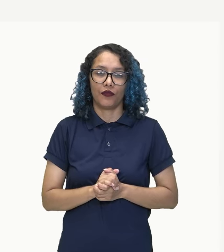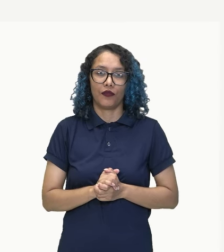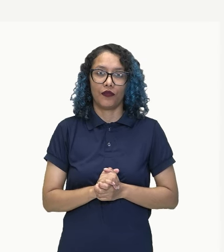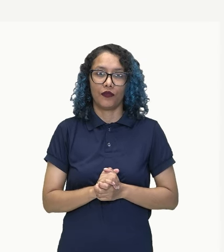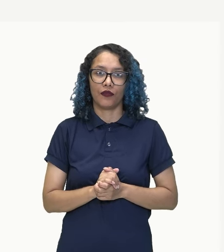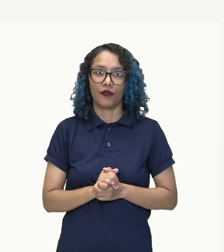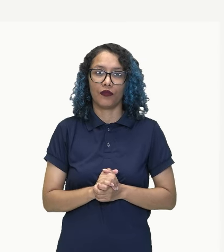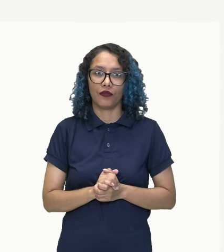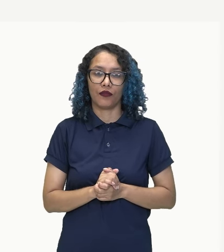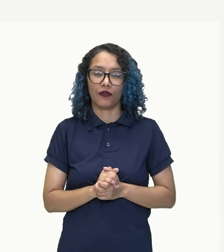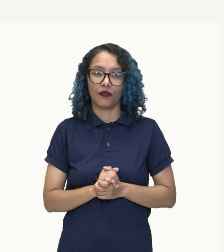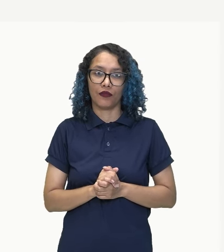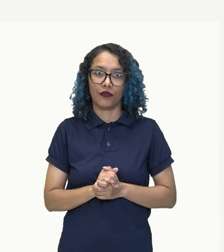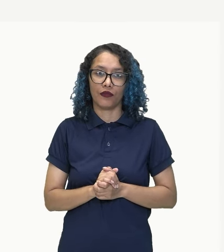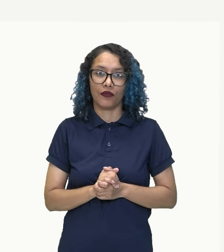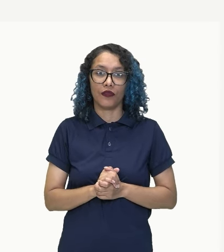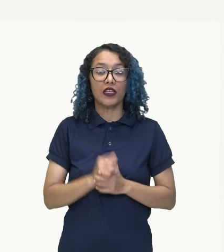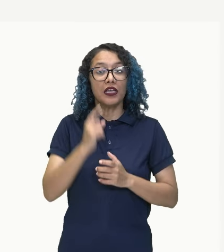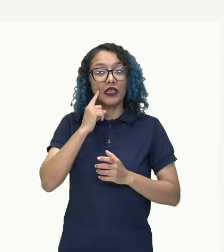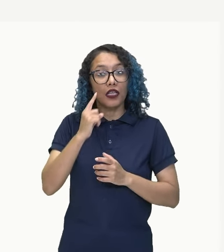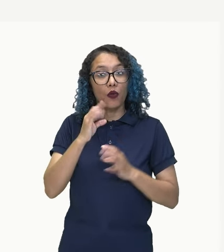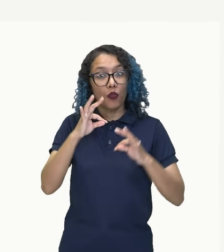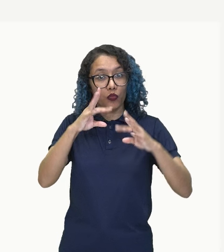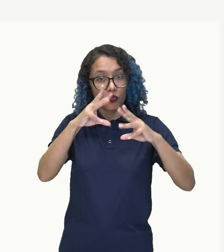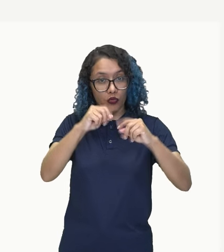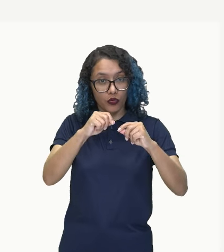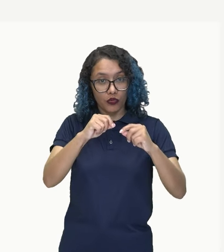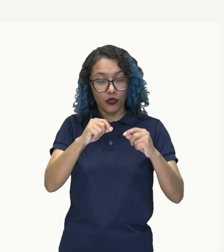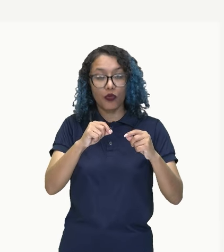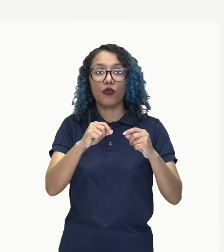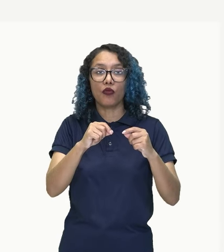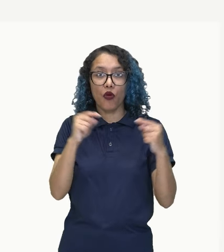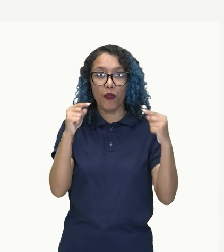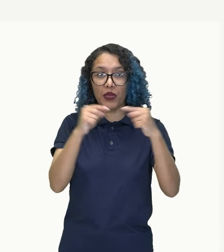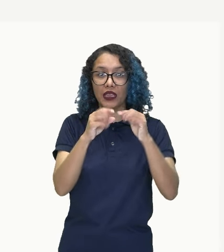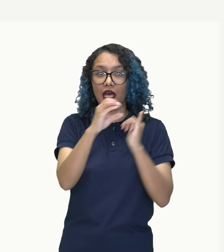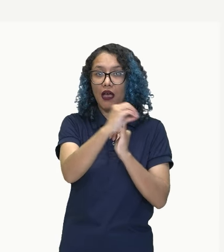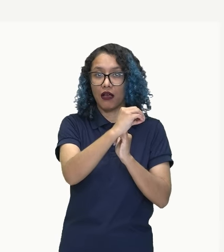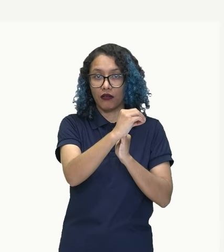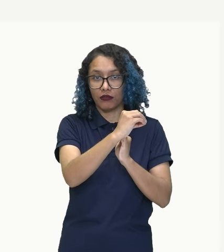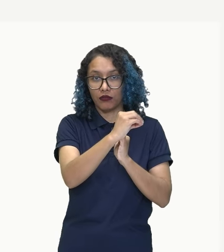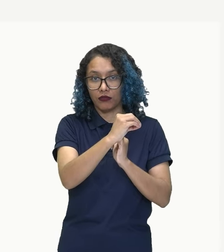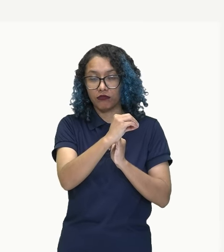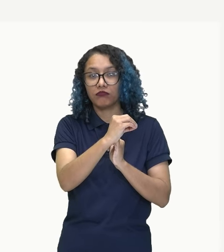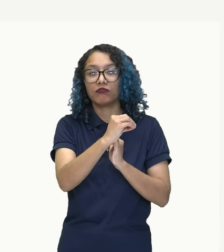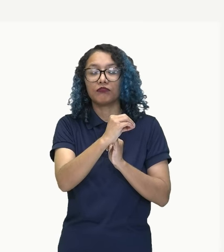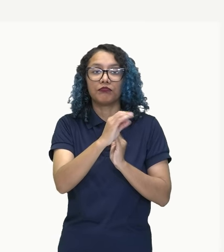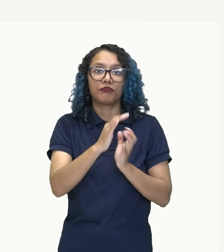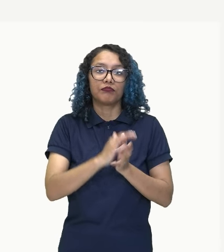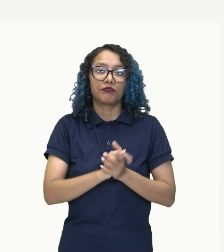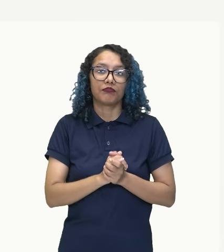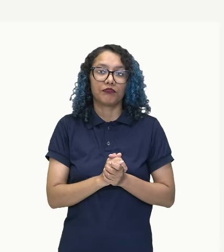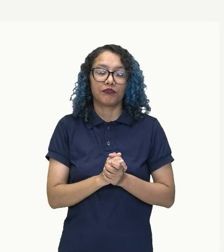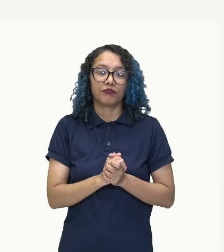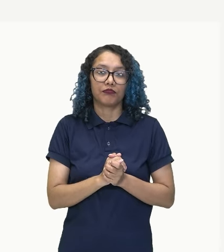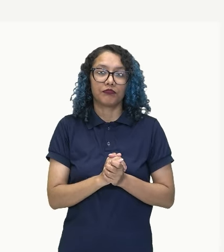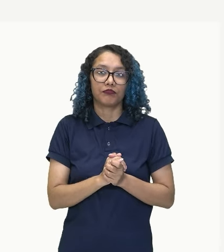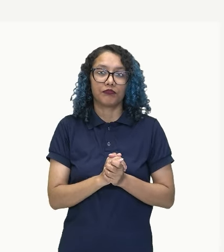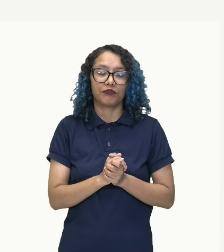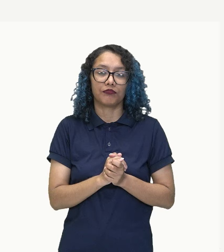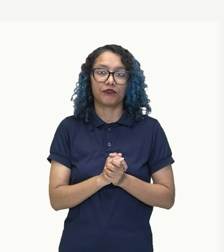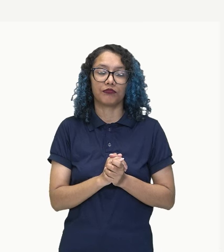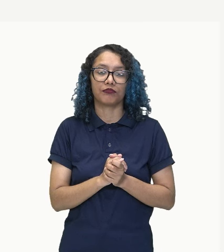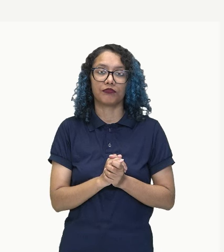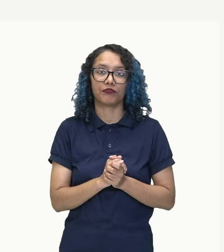esse tudo vai ser o meu objeto. Agora, nota que entre o verbo e aí nesse complemento